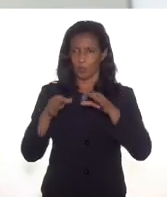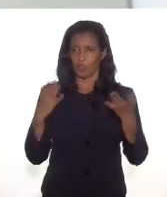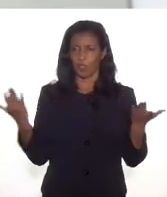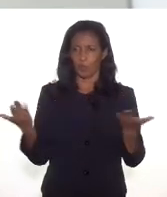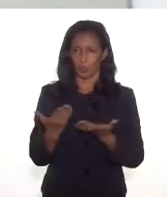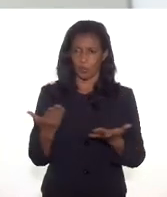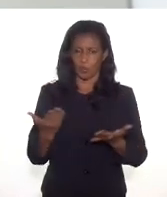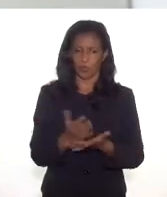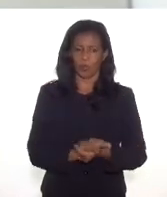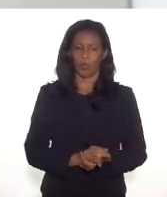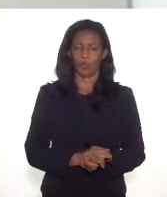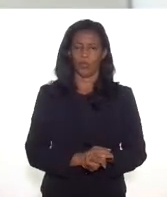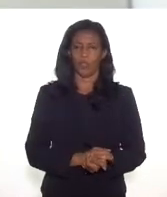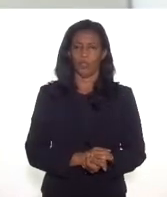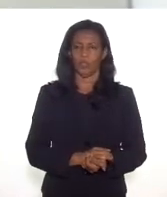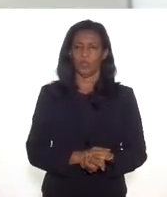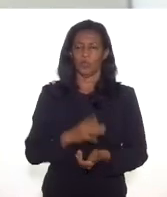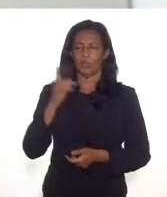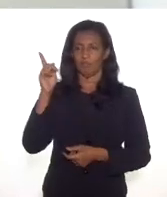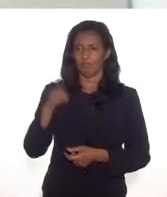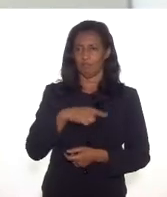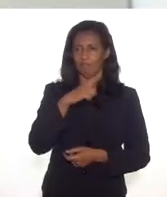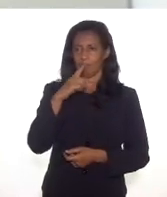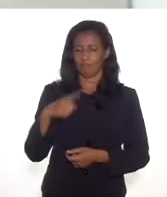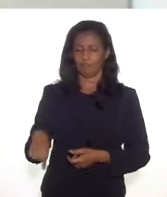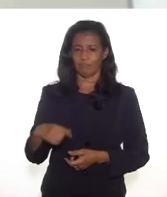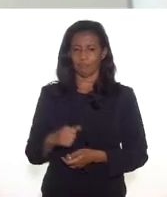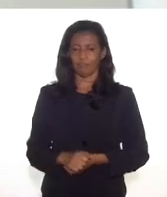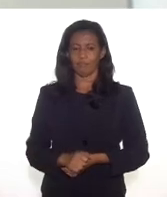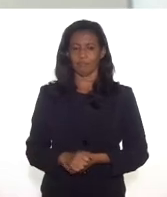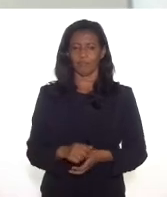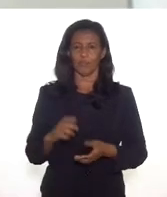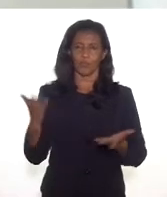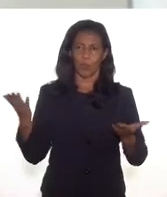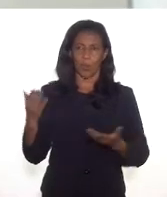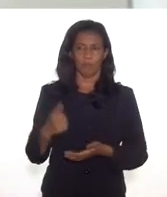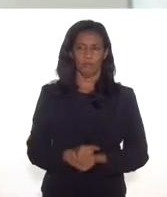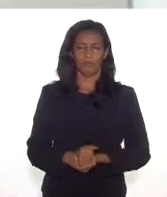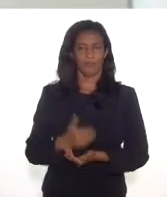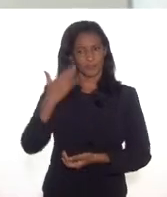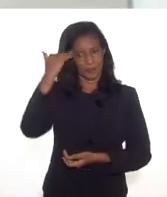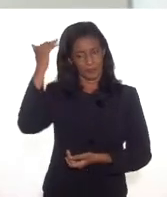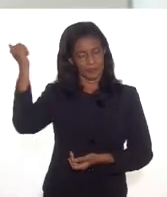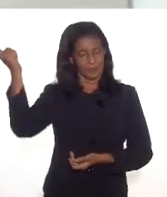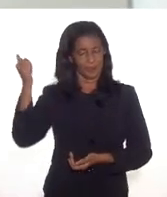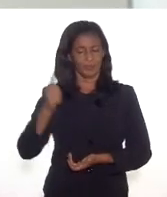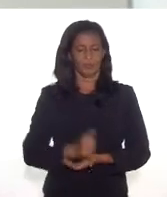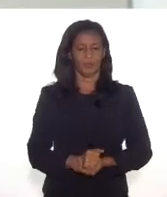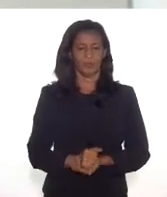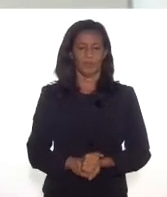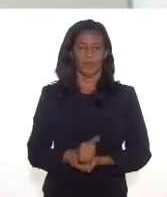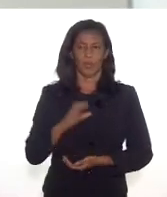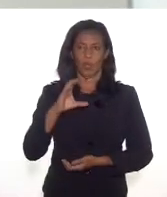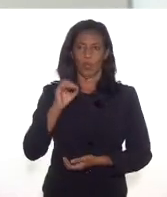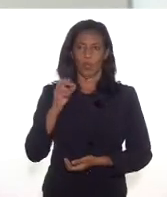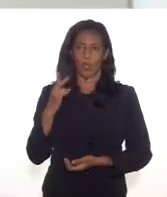hoje, que tombou lá o nosso glorioso colégio,